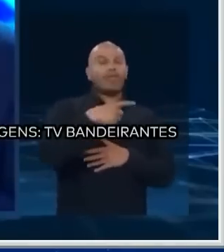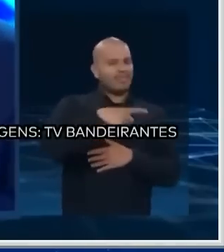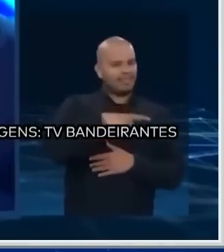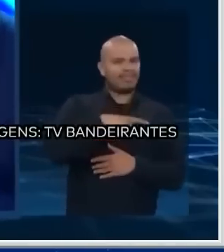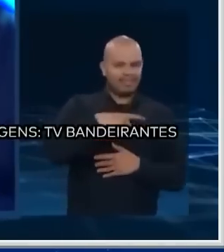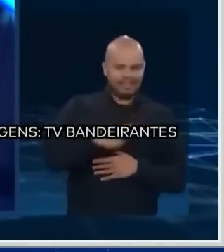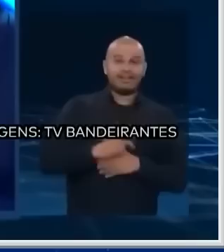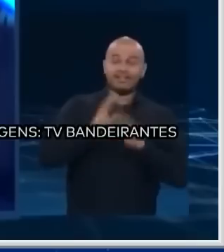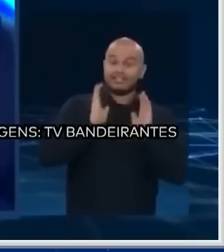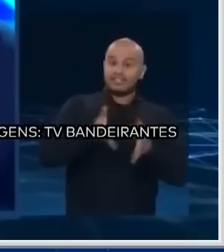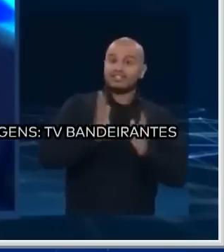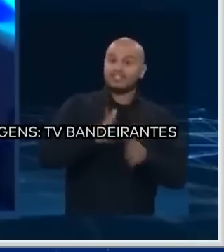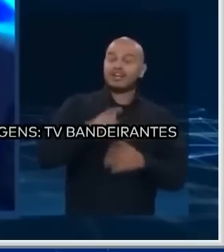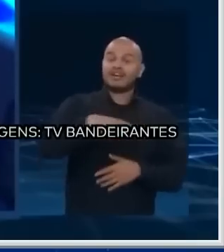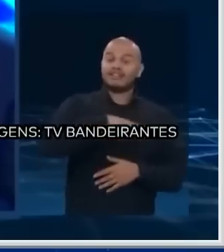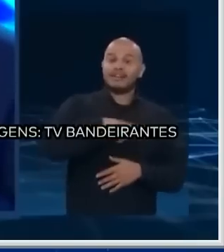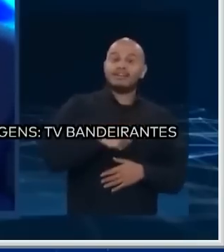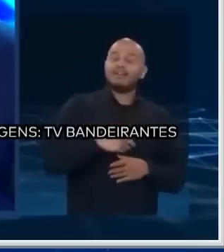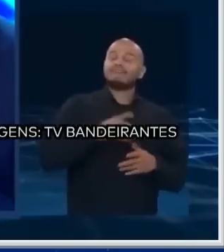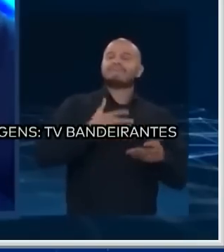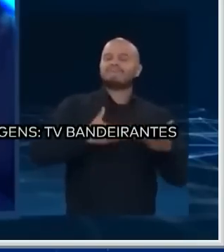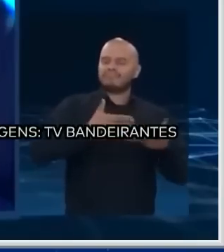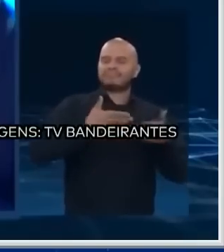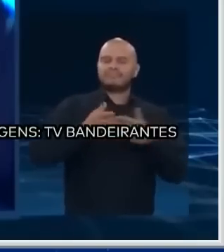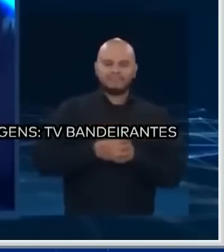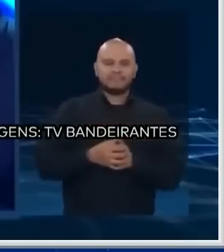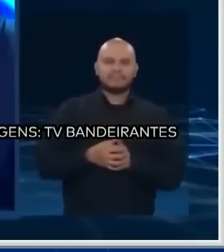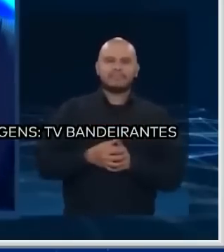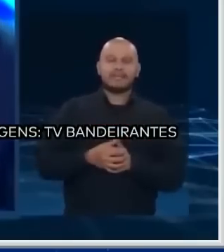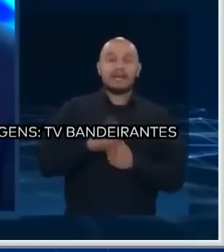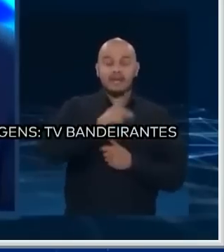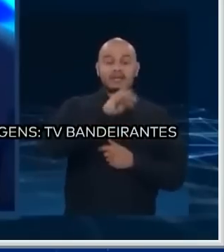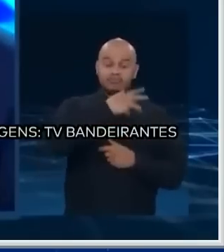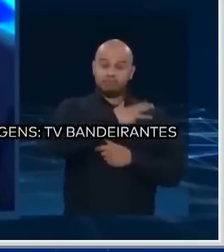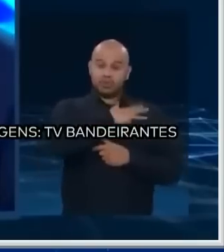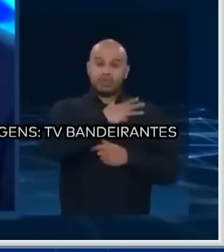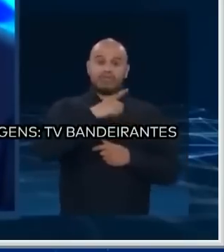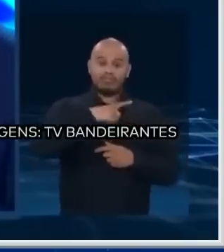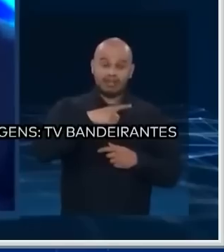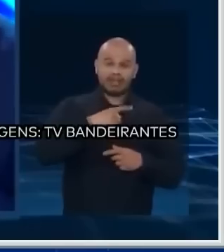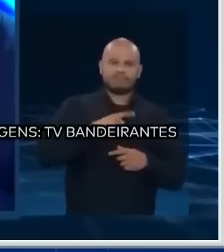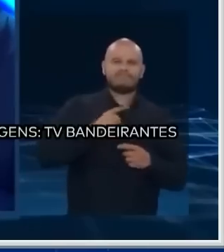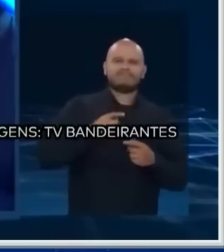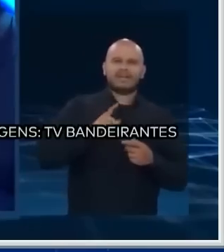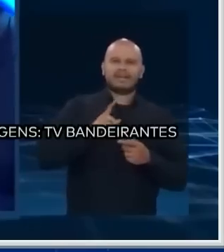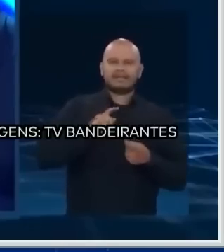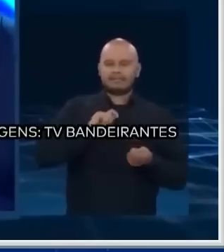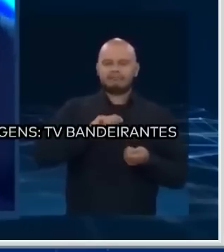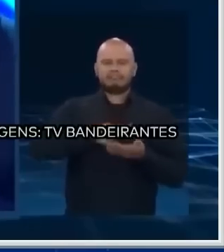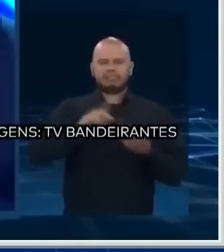candidatos E aí eu vou citar as candidatas Simone tebet estourar e ator Nick o enterro e em alguns